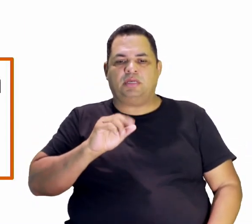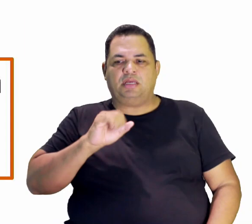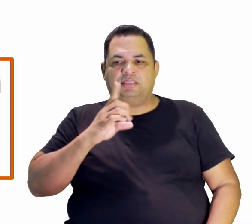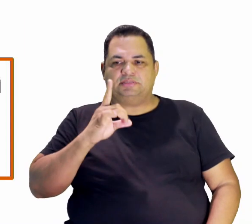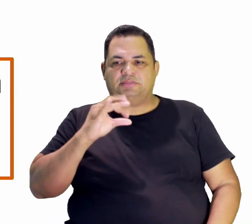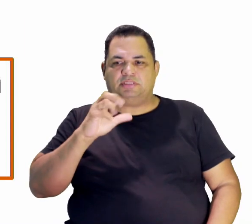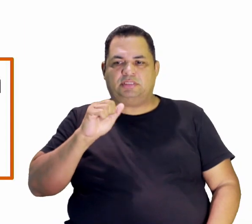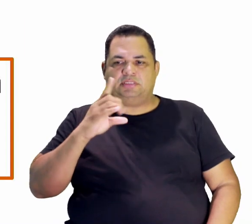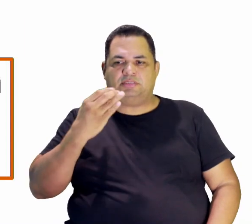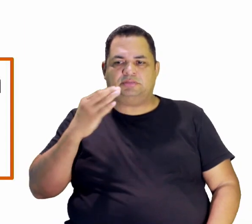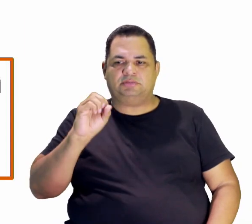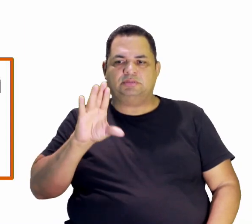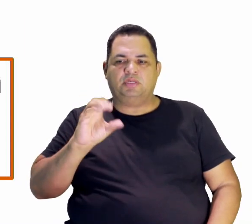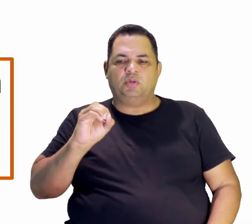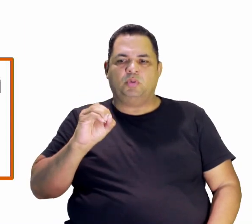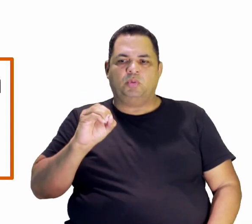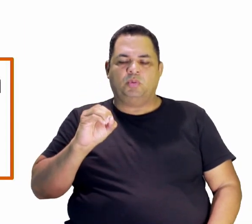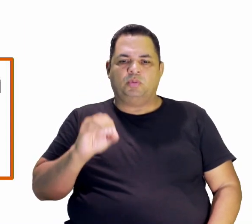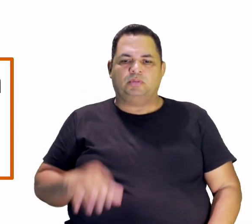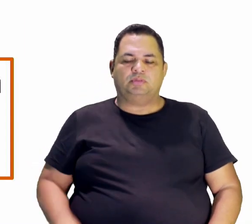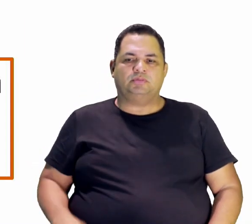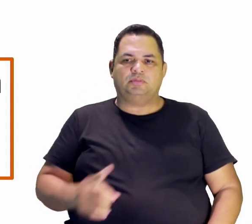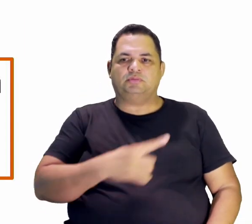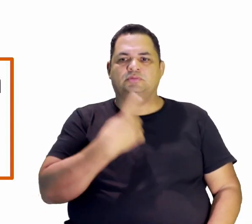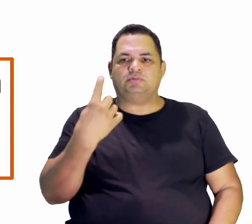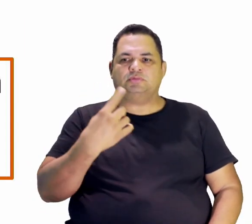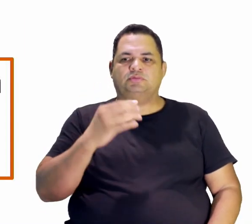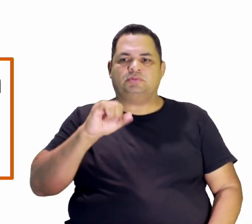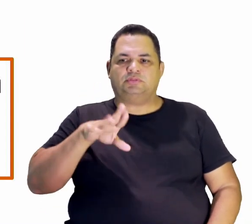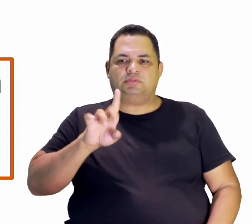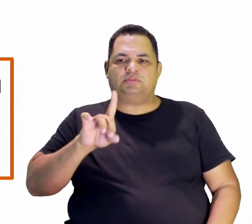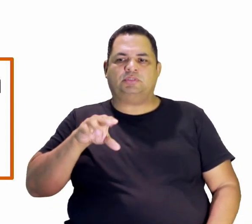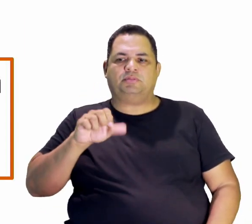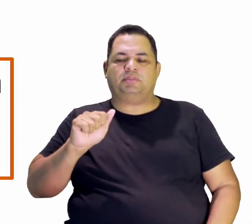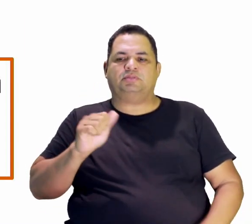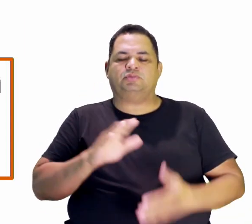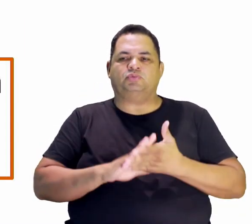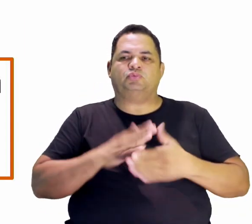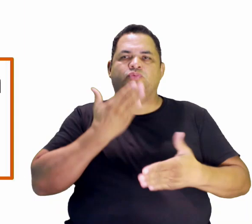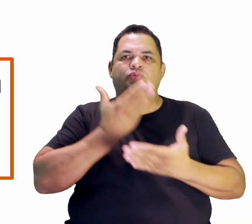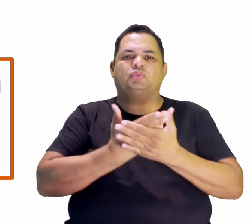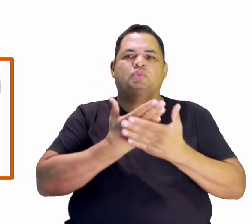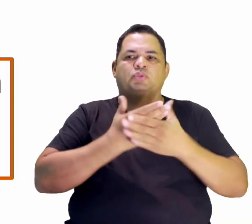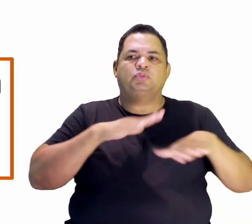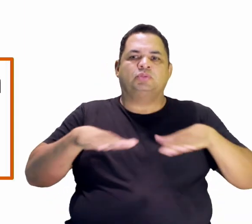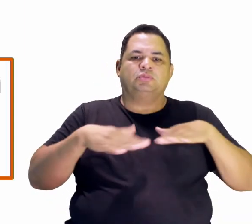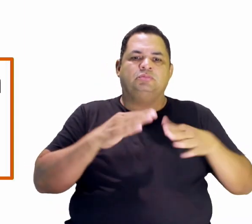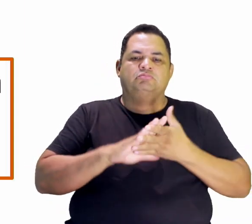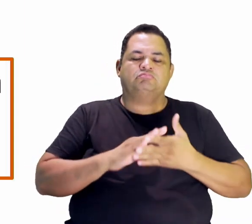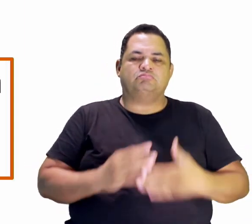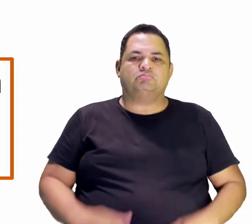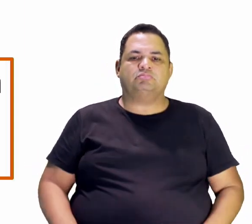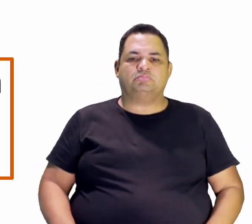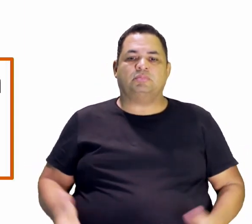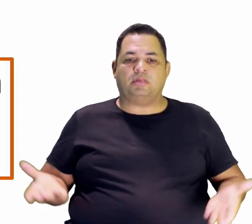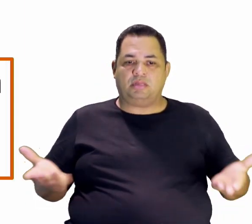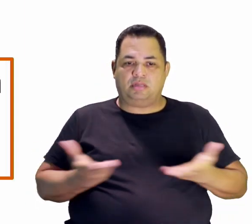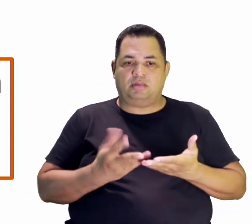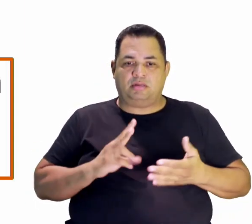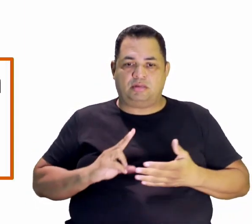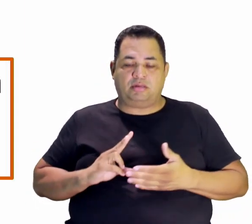aceleração. Então, pessoal, nós estudamos na cinemática, nós estudamos o movimento, sem preocupar com a causa. Agora, a força